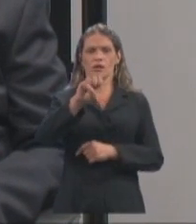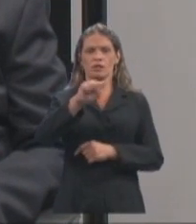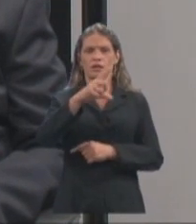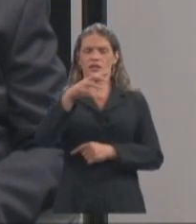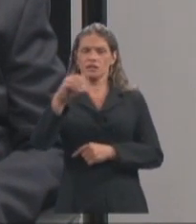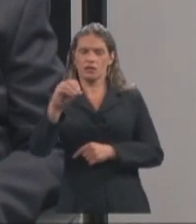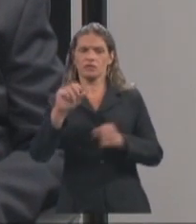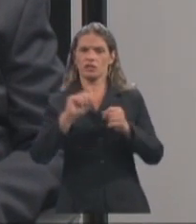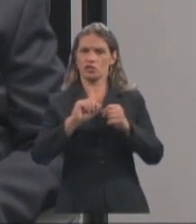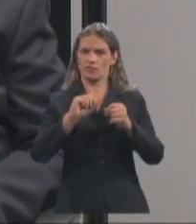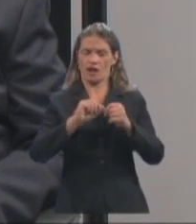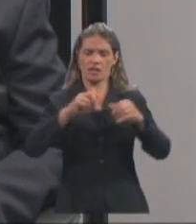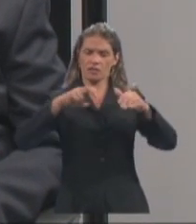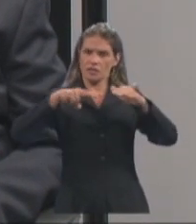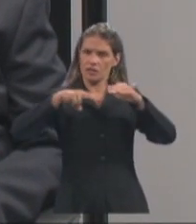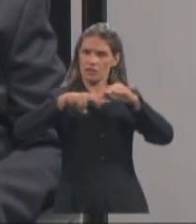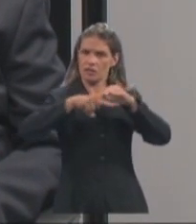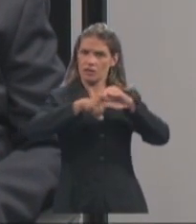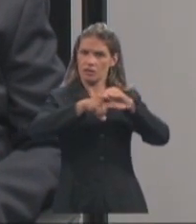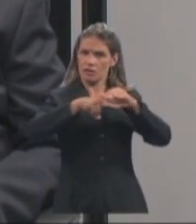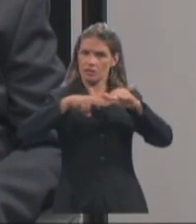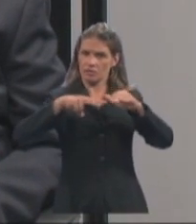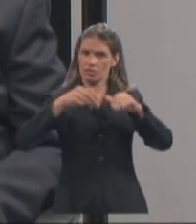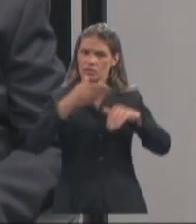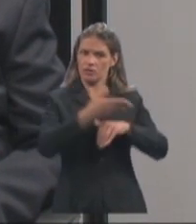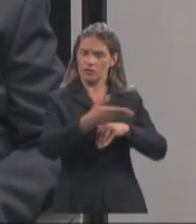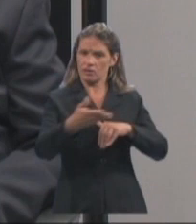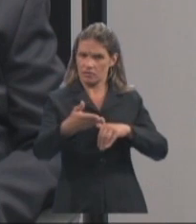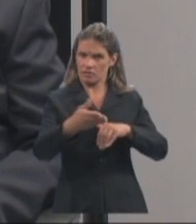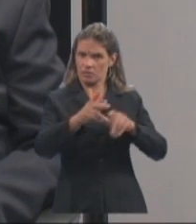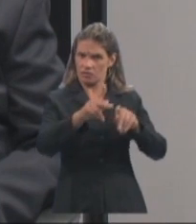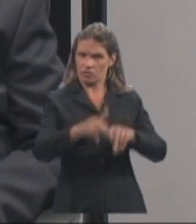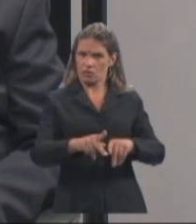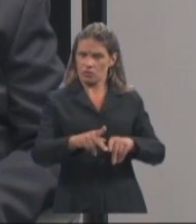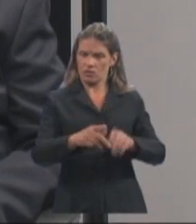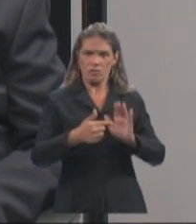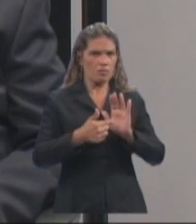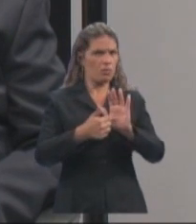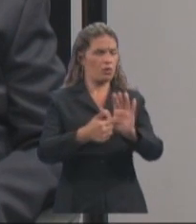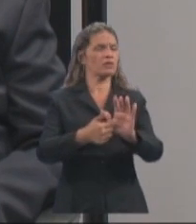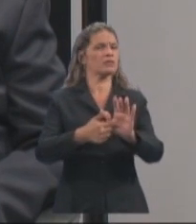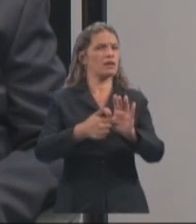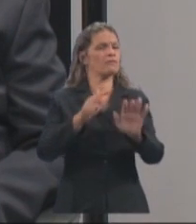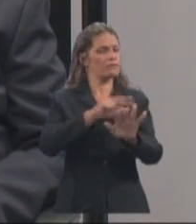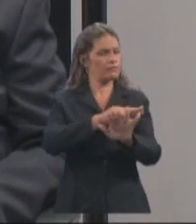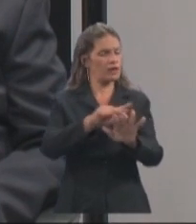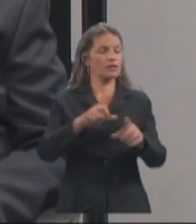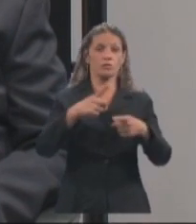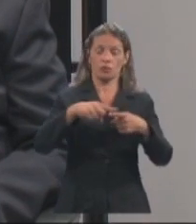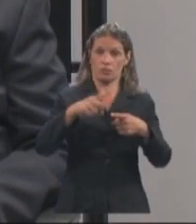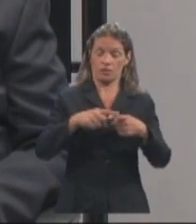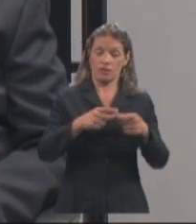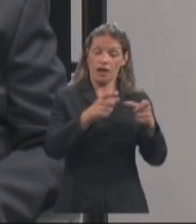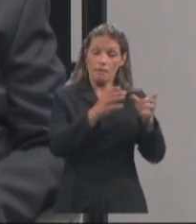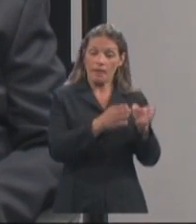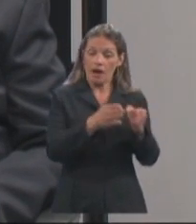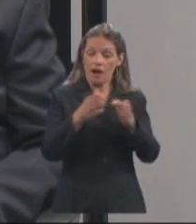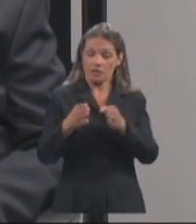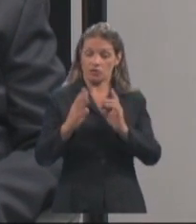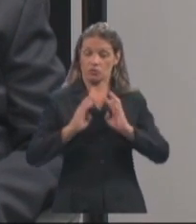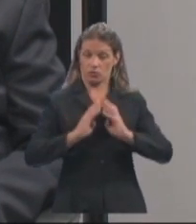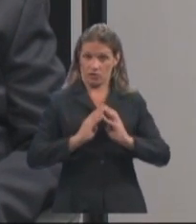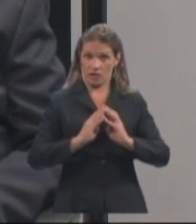tomografia desses pacientes e mostra várias lesões né então aquelas partes lesionadas principalmente no